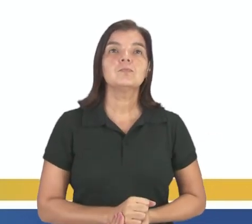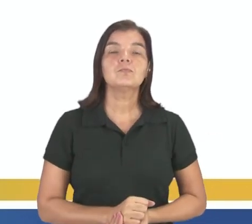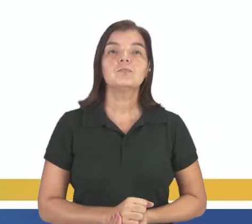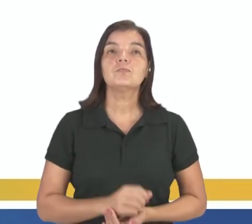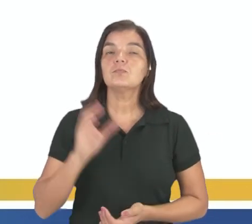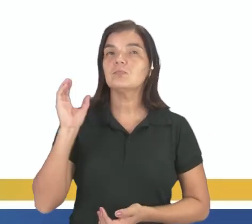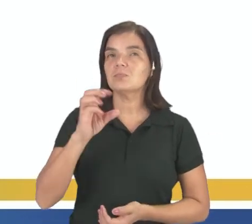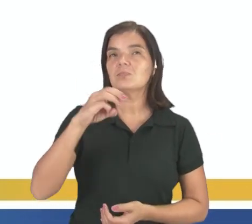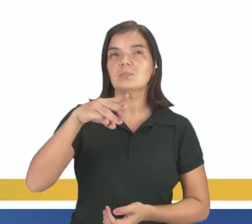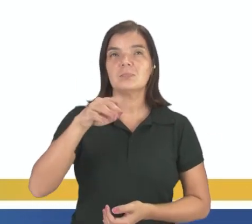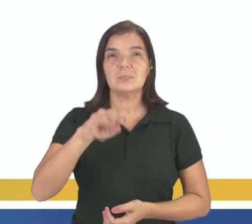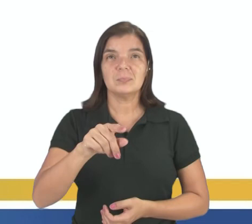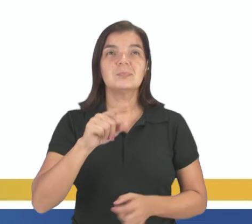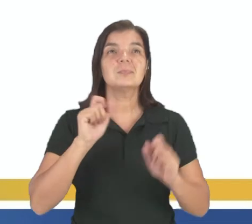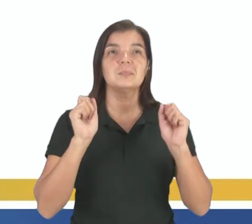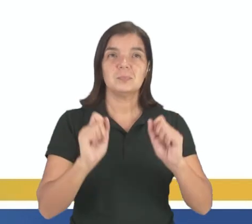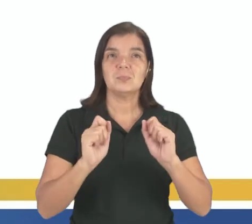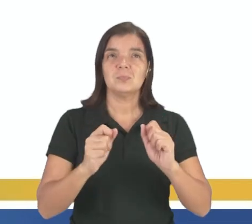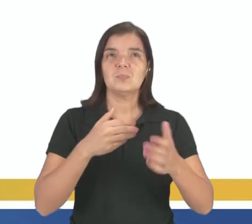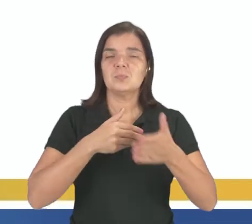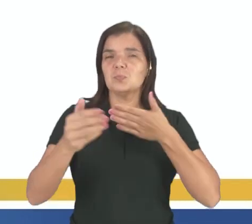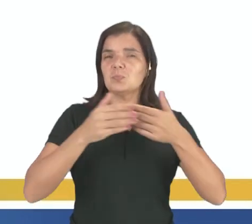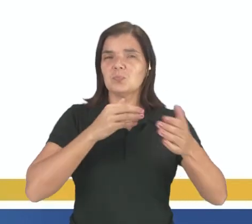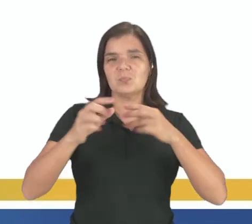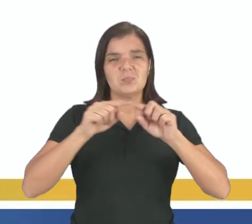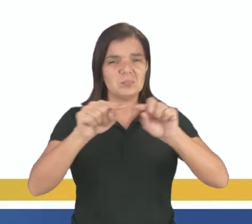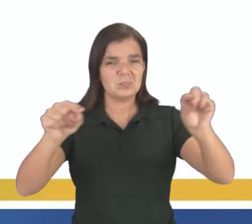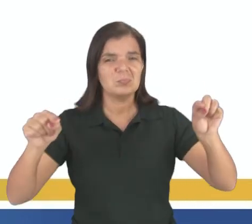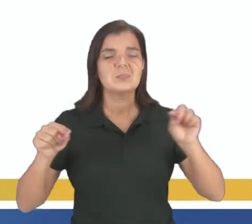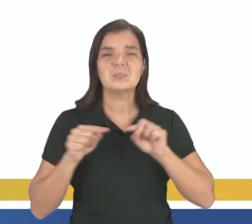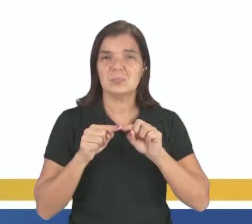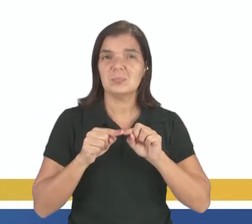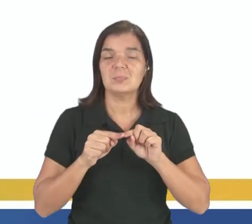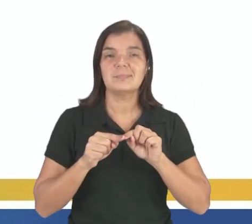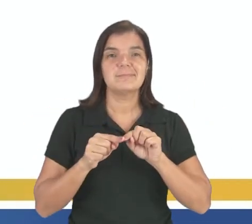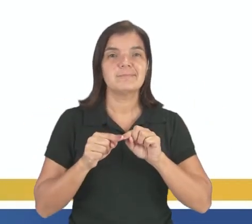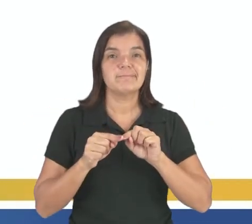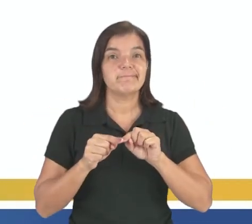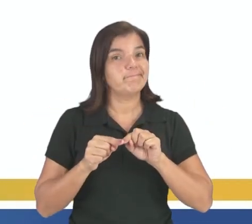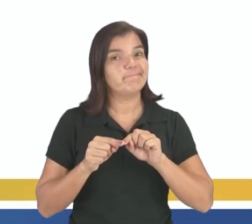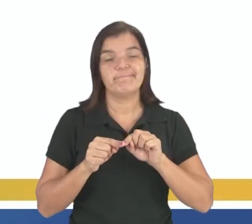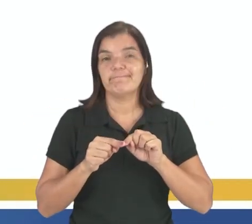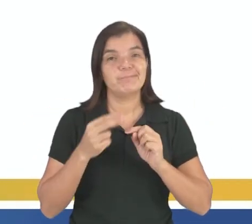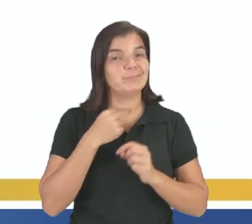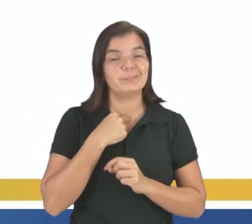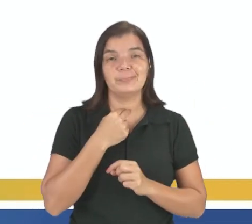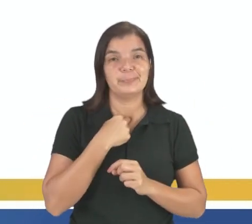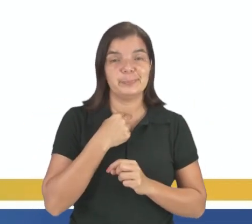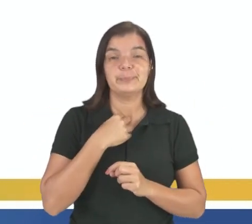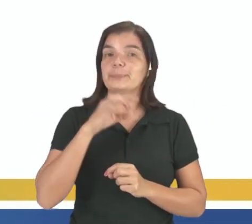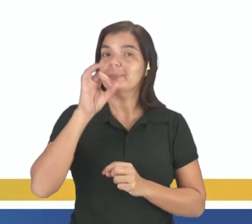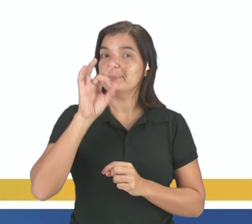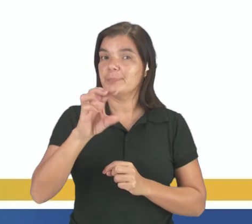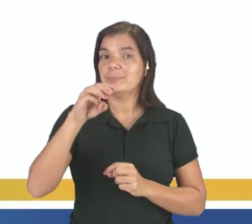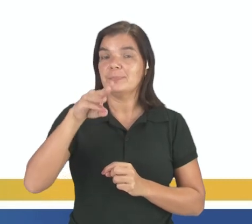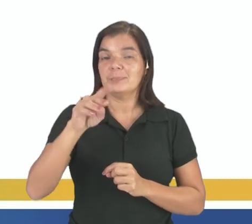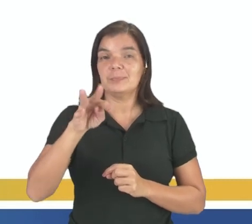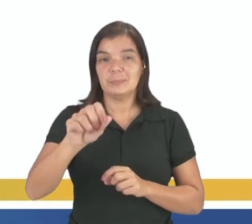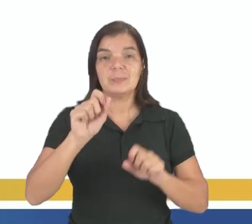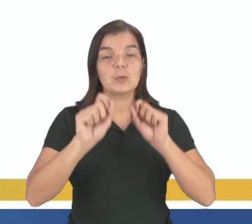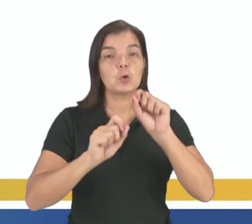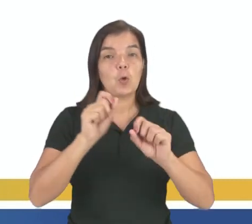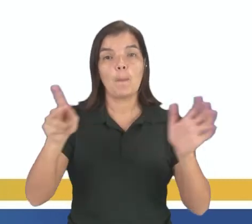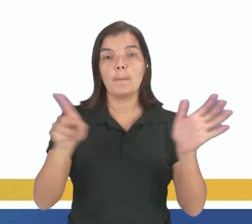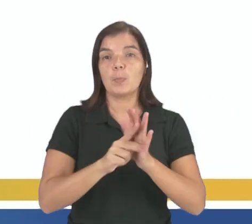letra deu arremesso de meta poderá ser executado por qualquer jogador em quadra não né gente o arremesso de meta é